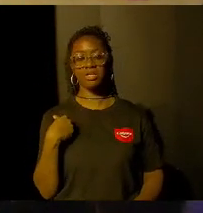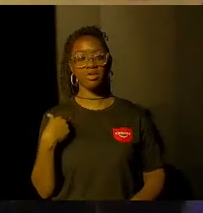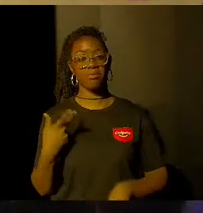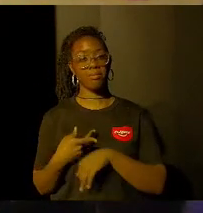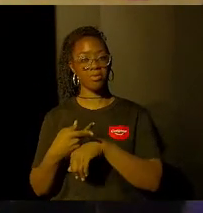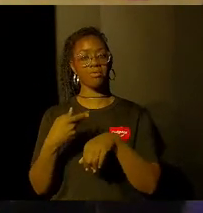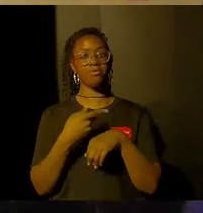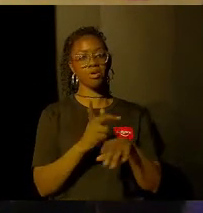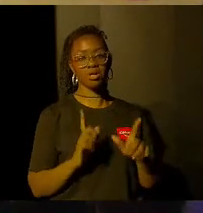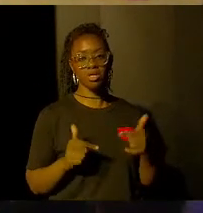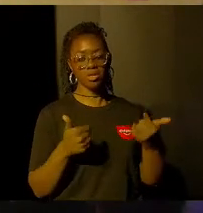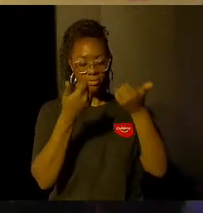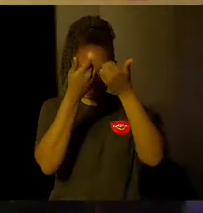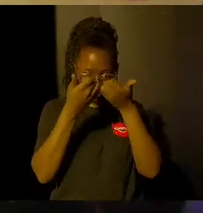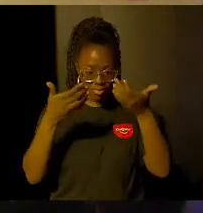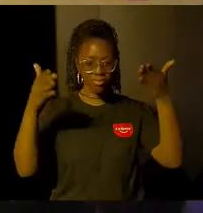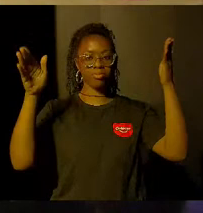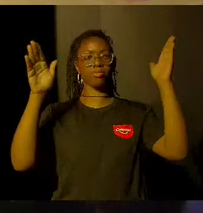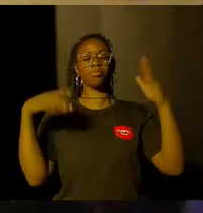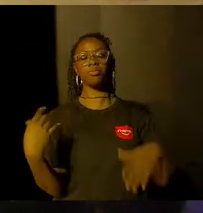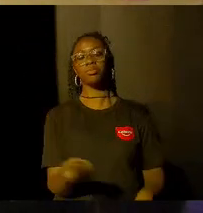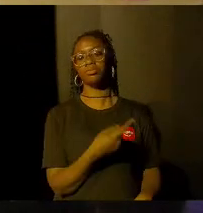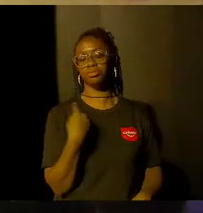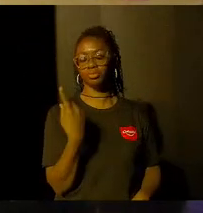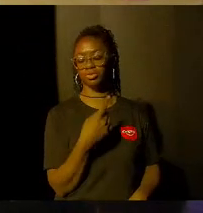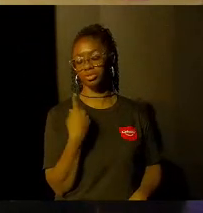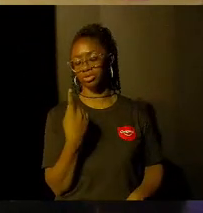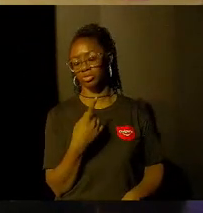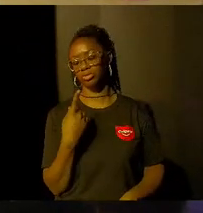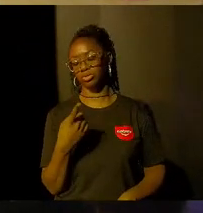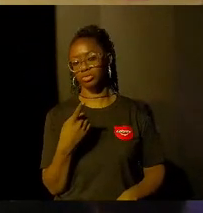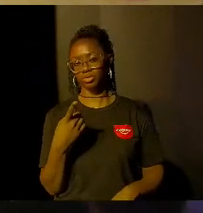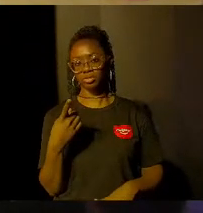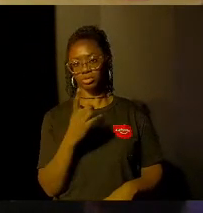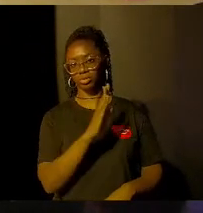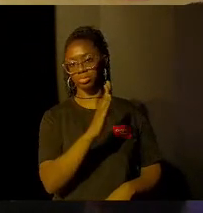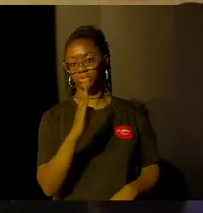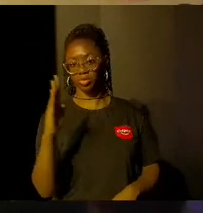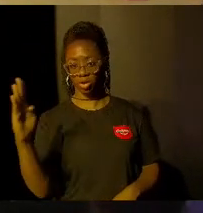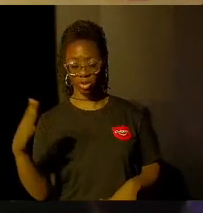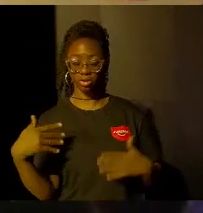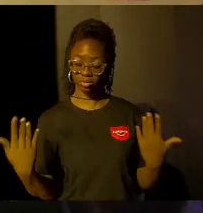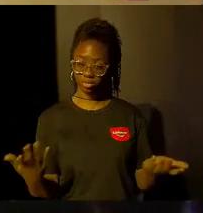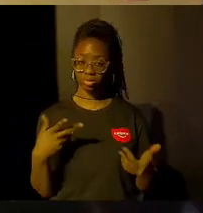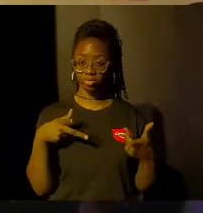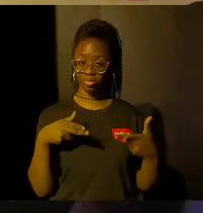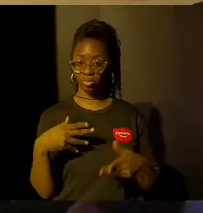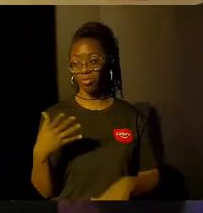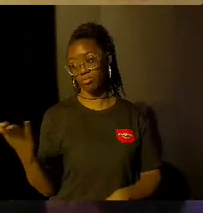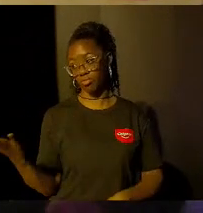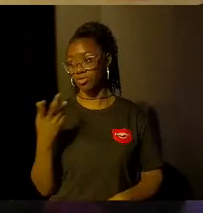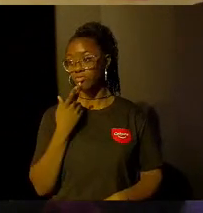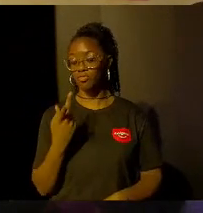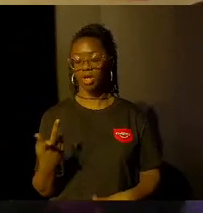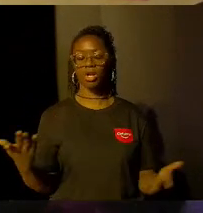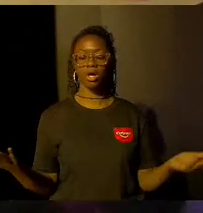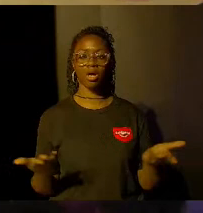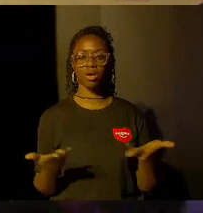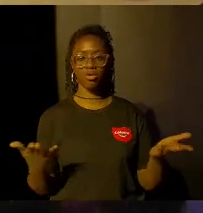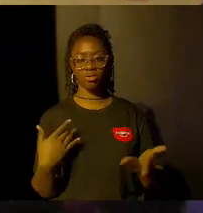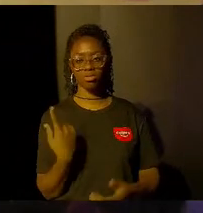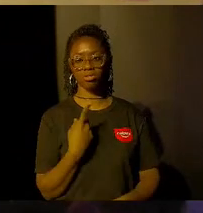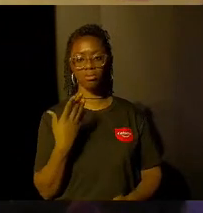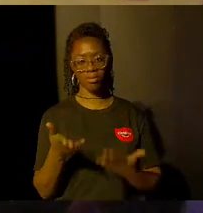ativamente ampliar O Nosso repertório E aí era queria que você falasse um pouco a gente estava conversando